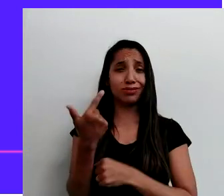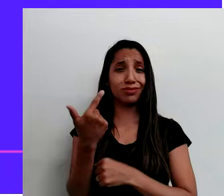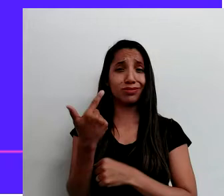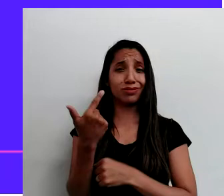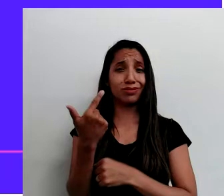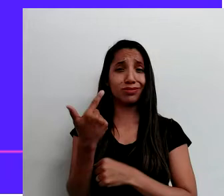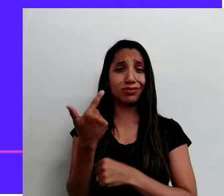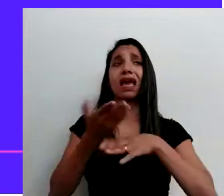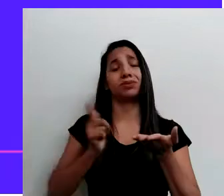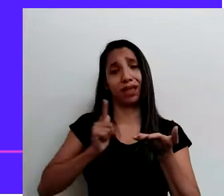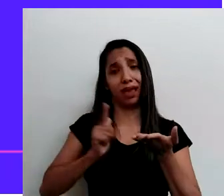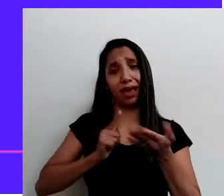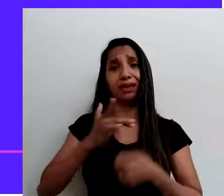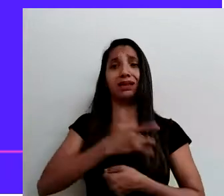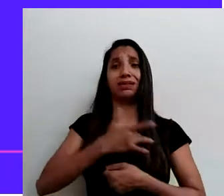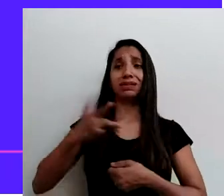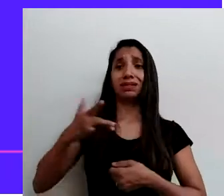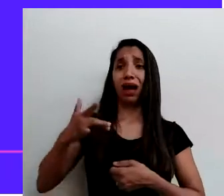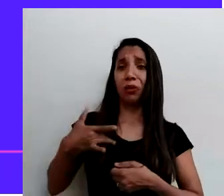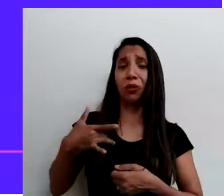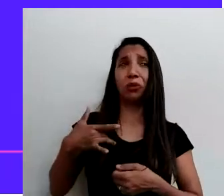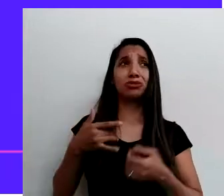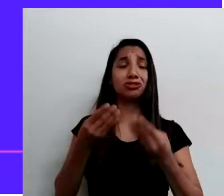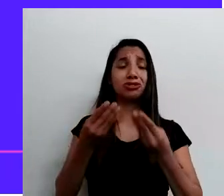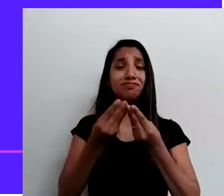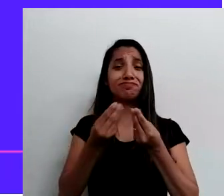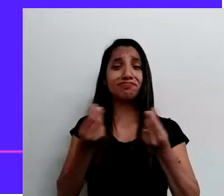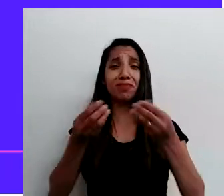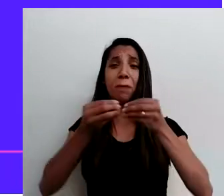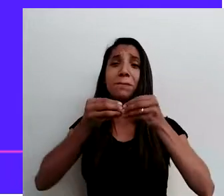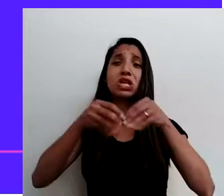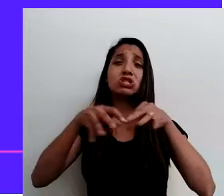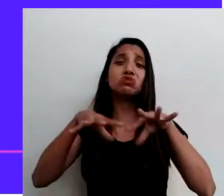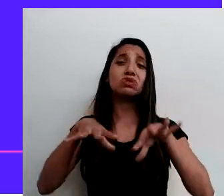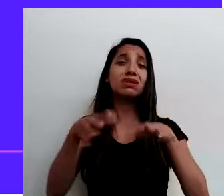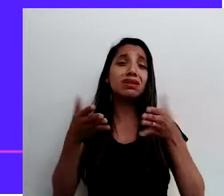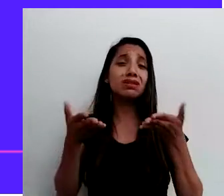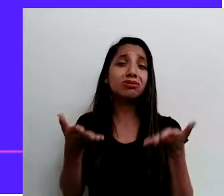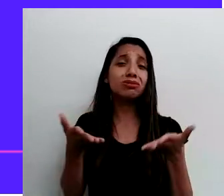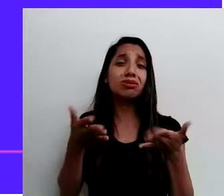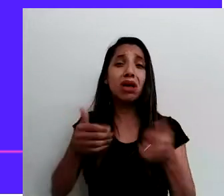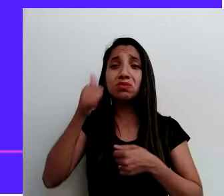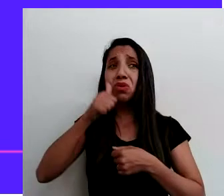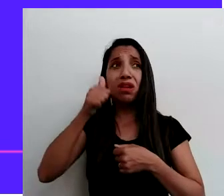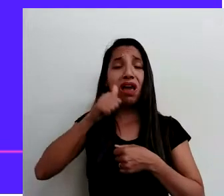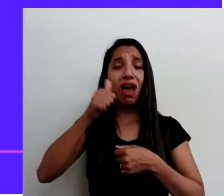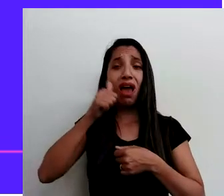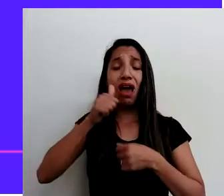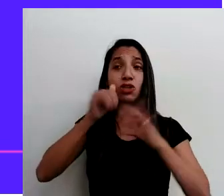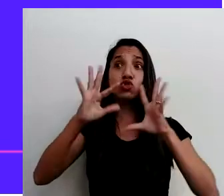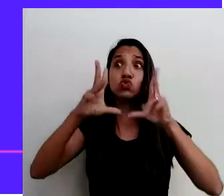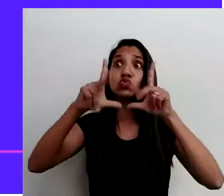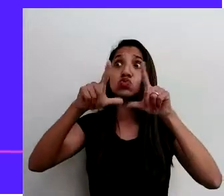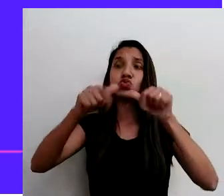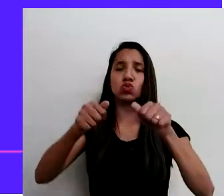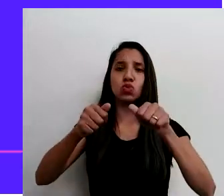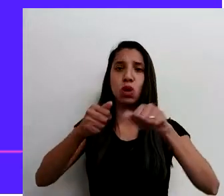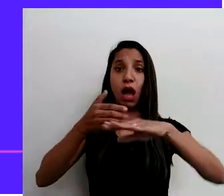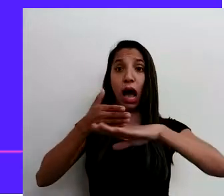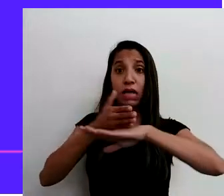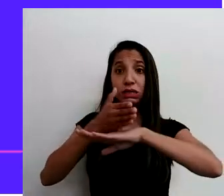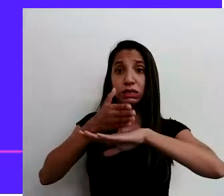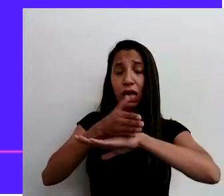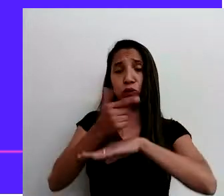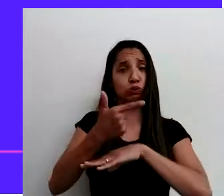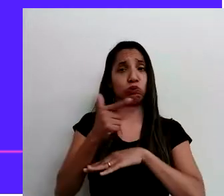enfim, a diferença entre acesso, por exemplo, vou dar aqui um exemplo, é cotidiano, né? De diferença de acesso de mulheres brancas e mulheres